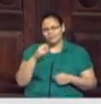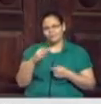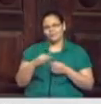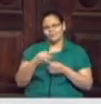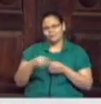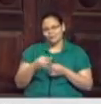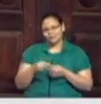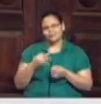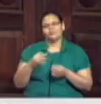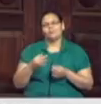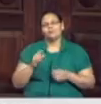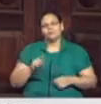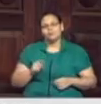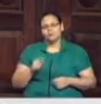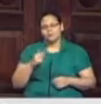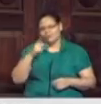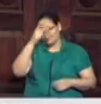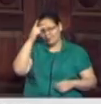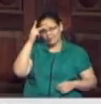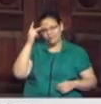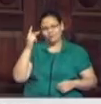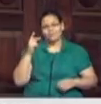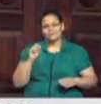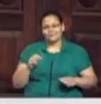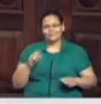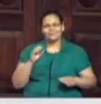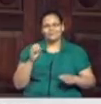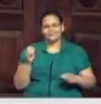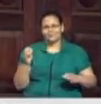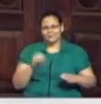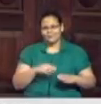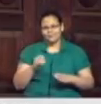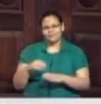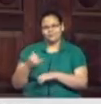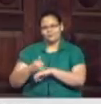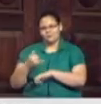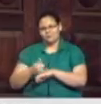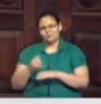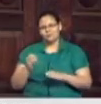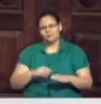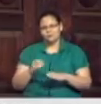de materiais recicláveis, enfim, artesãos e